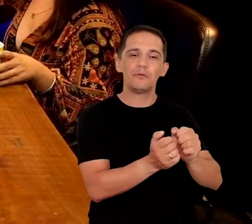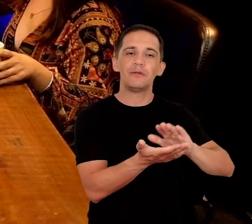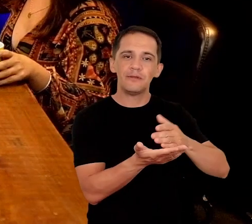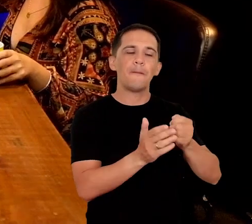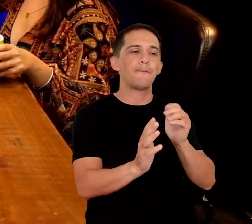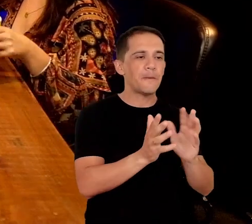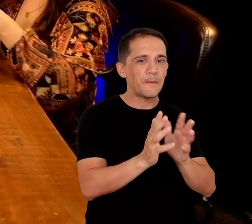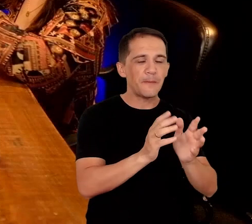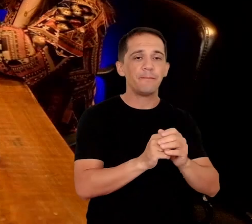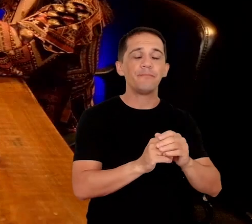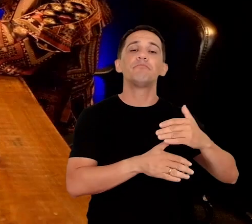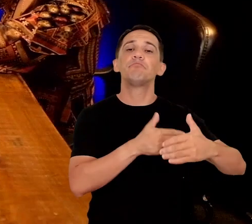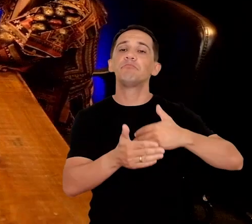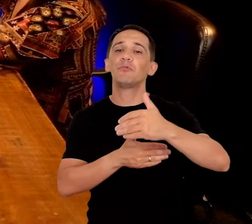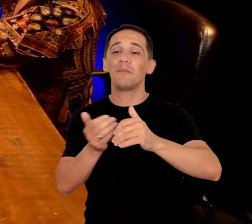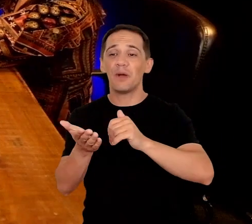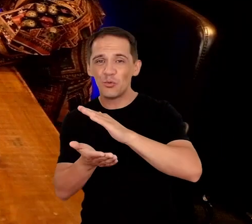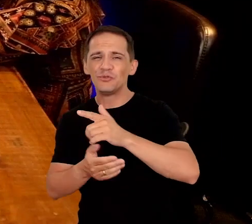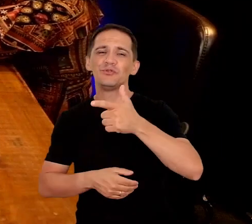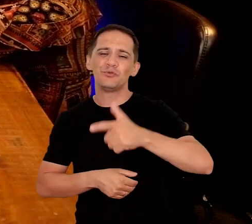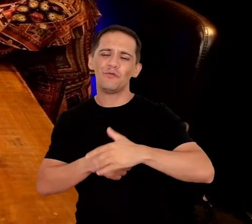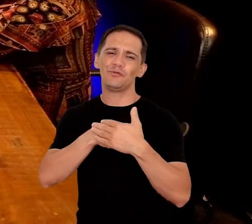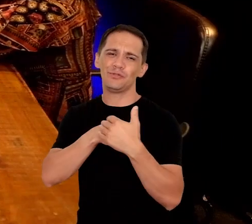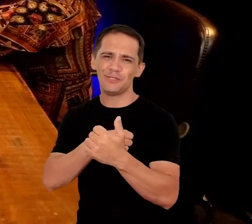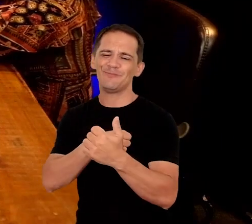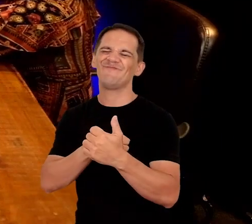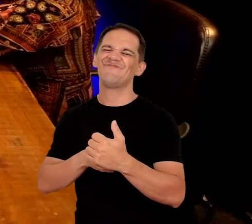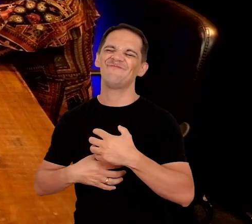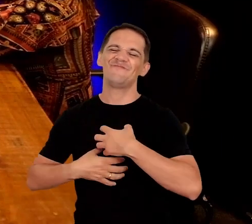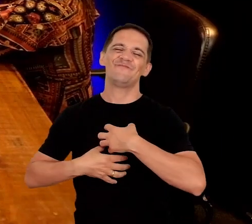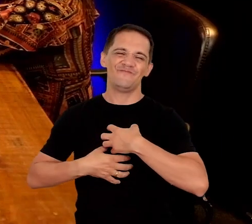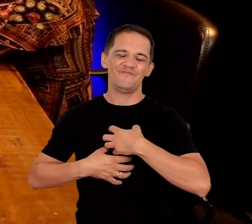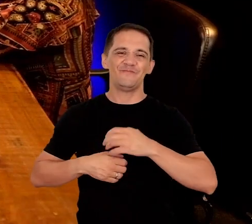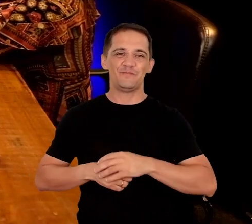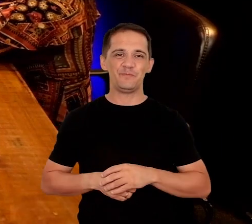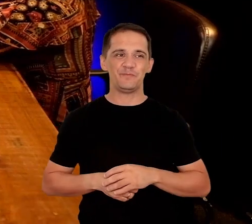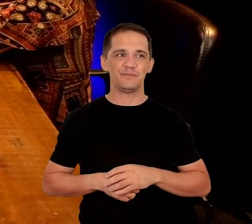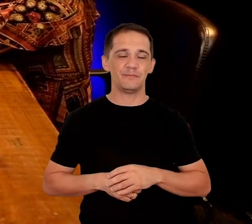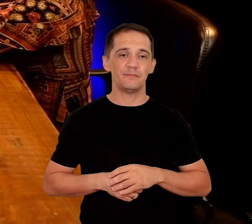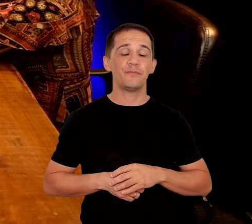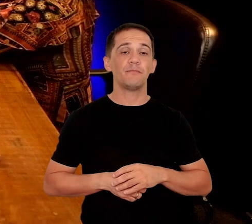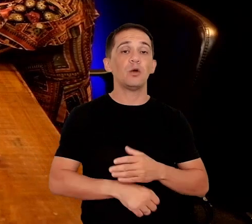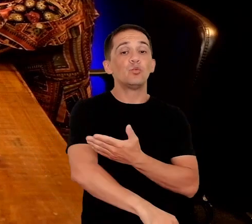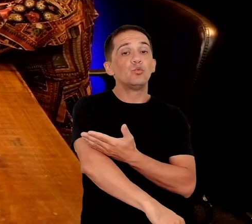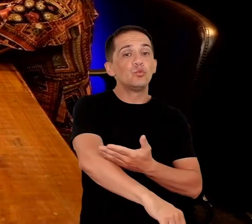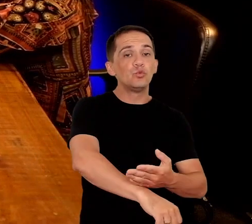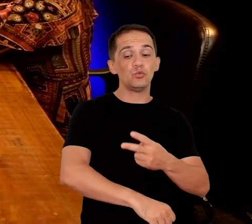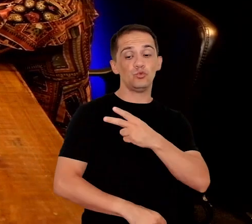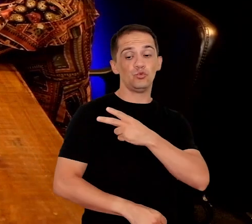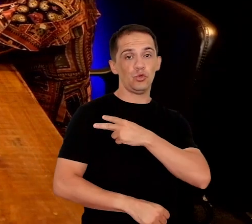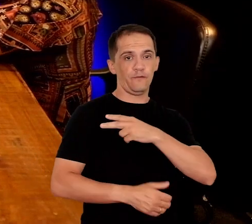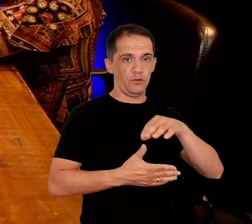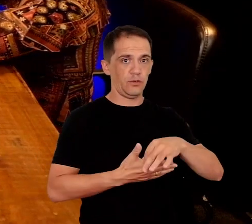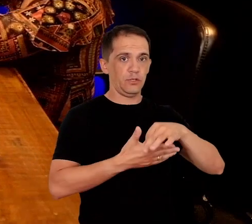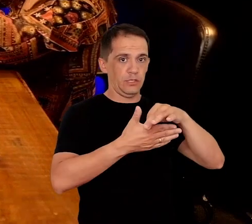para sair. Sim. E na maioria das vezes, né, a liderança já nos chama antes, então hoje é uma